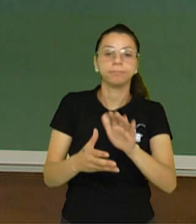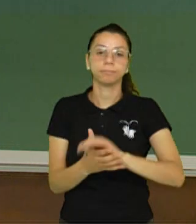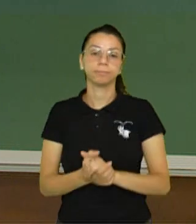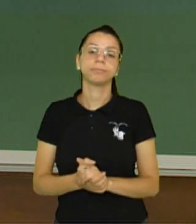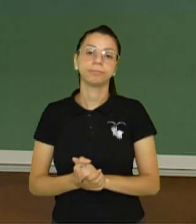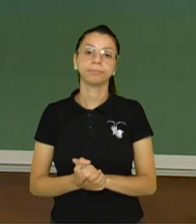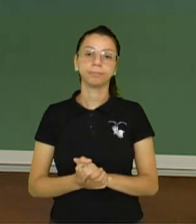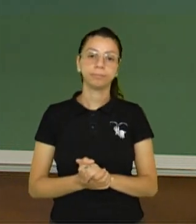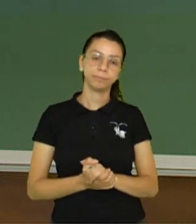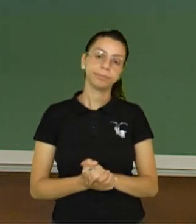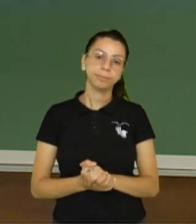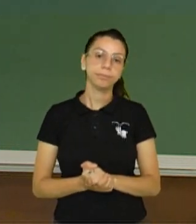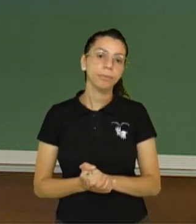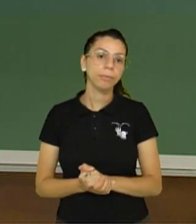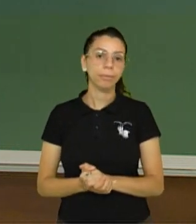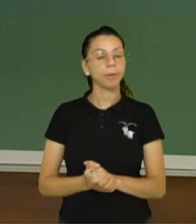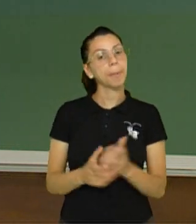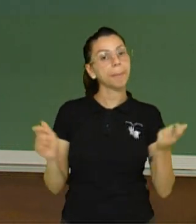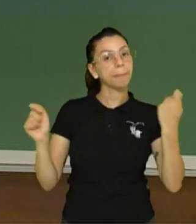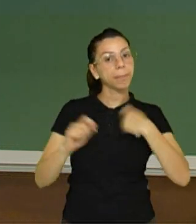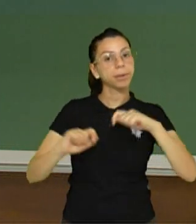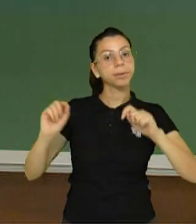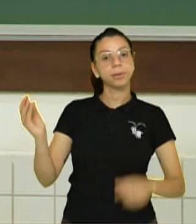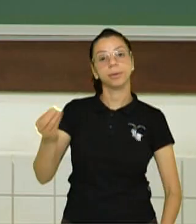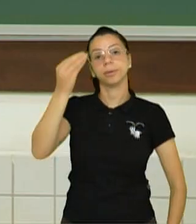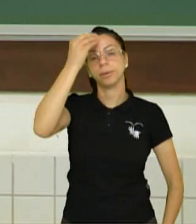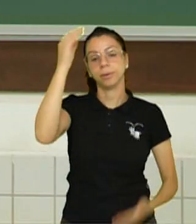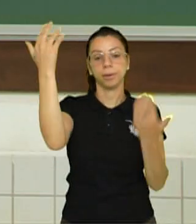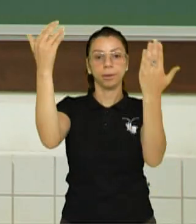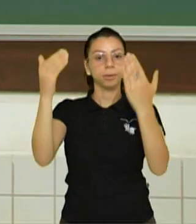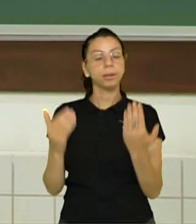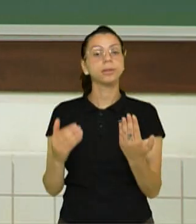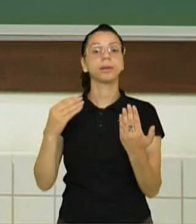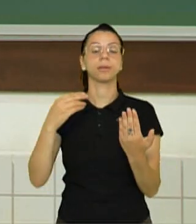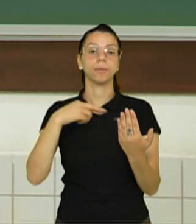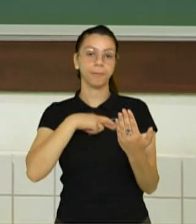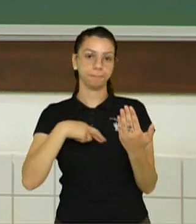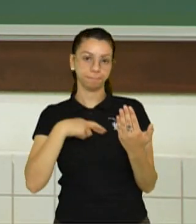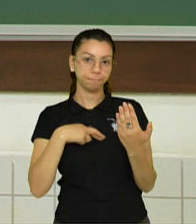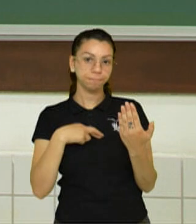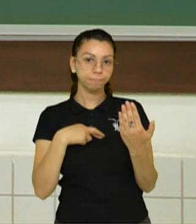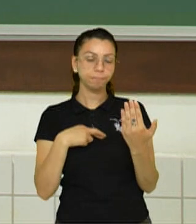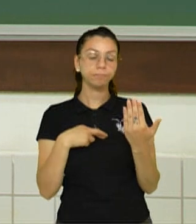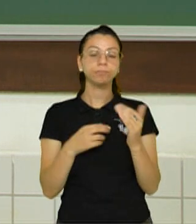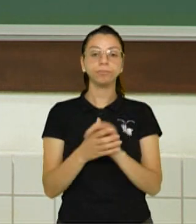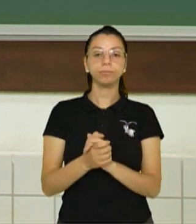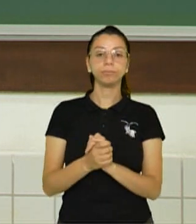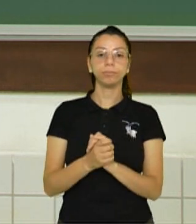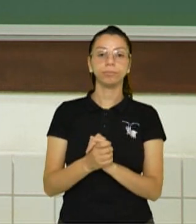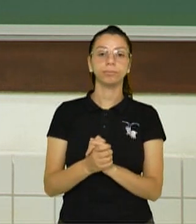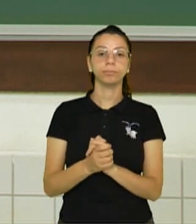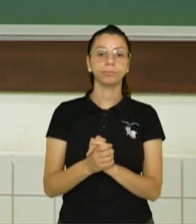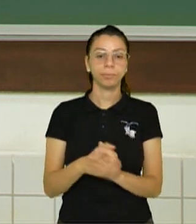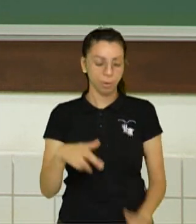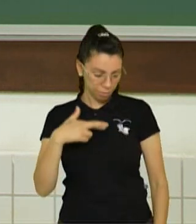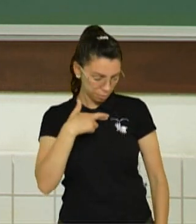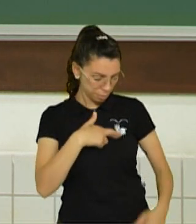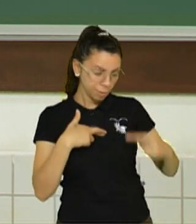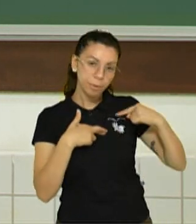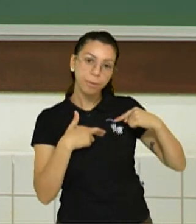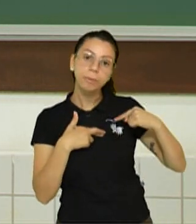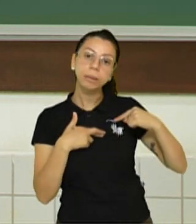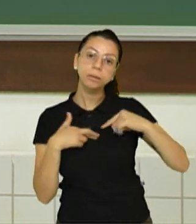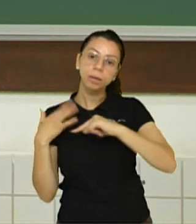Então, olha só, o que a gente tem que ter em mente ao analisar o romantismo? O romantismo é uma arte